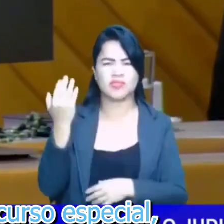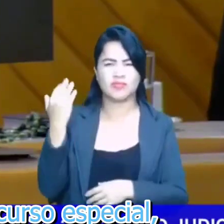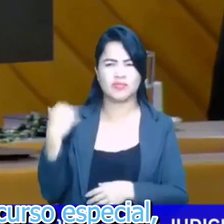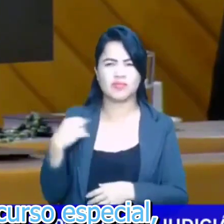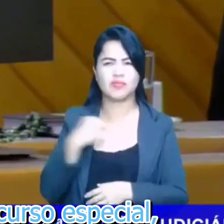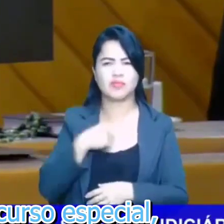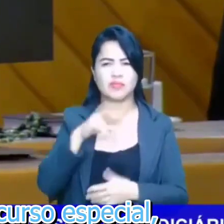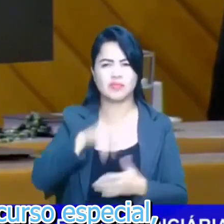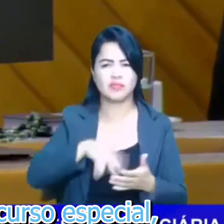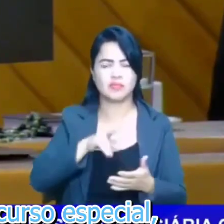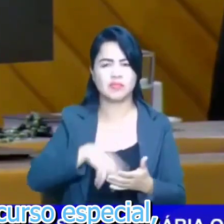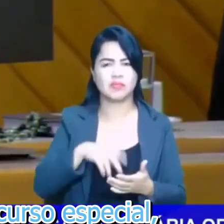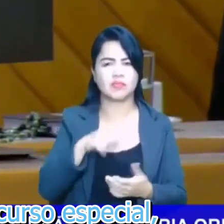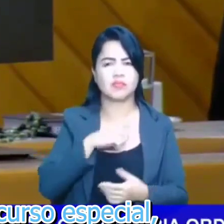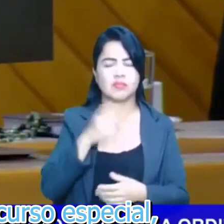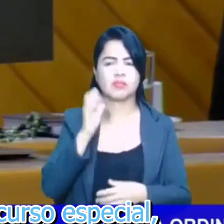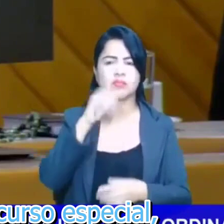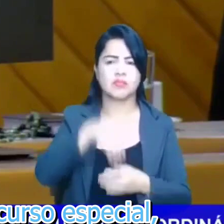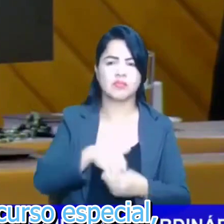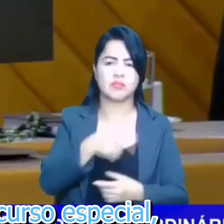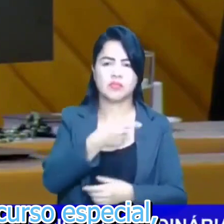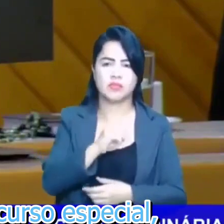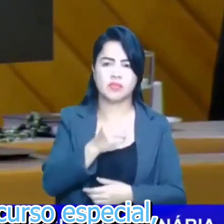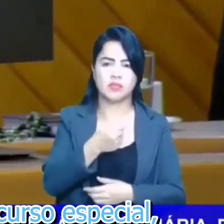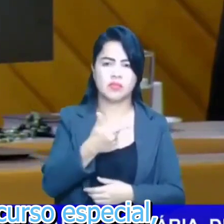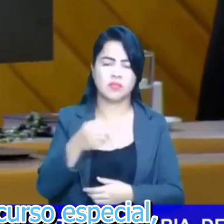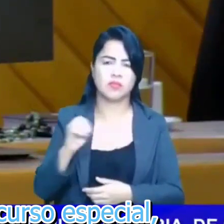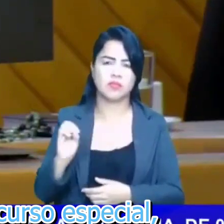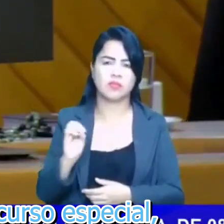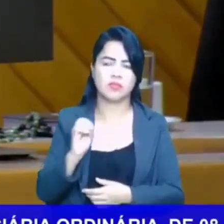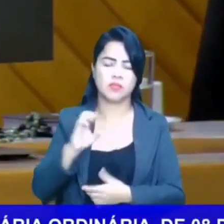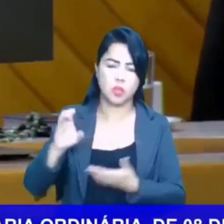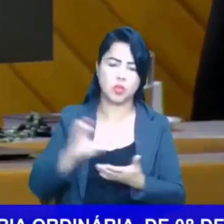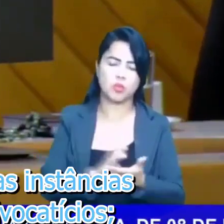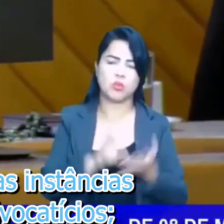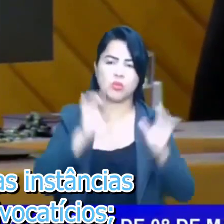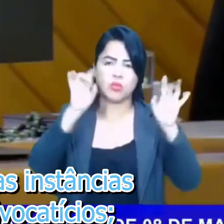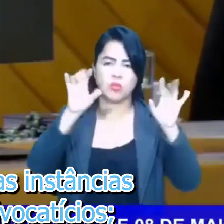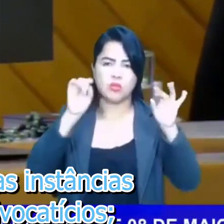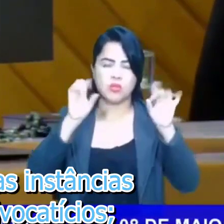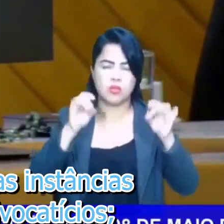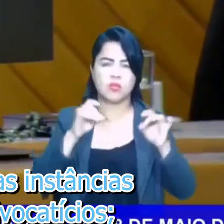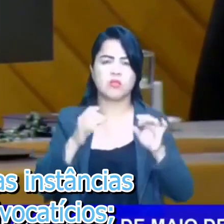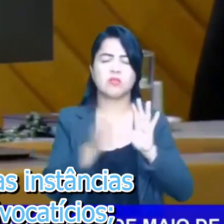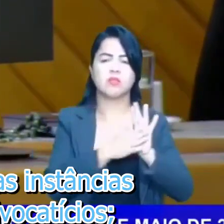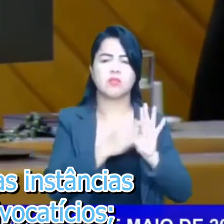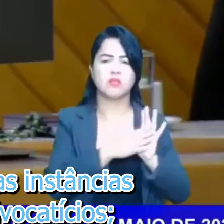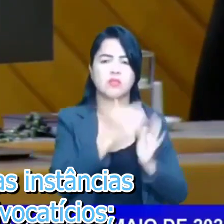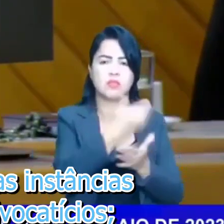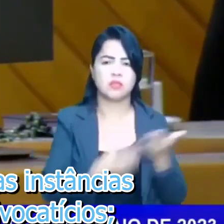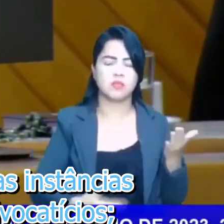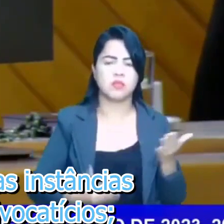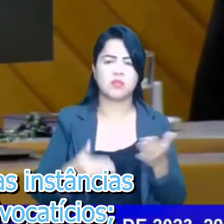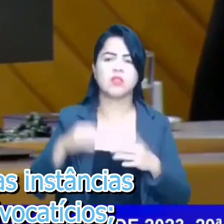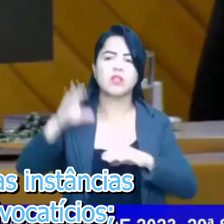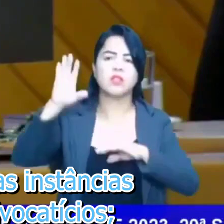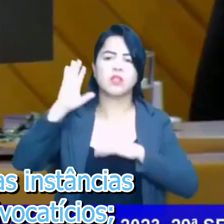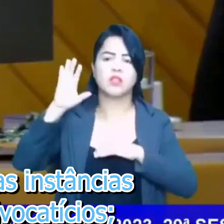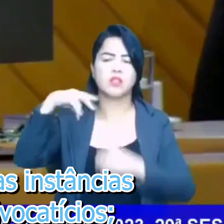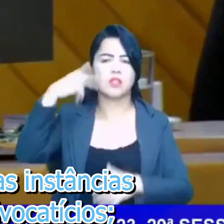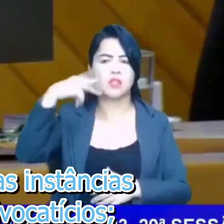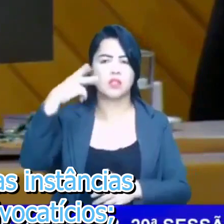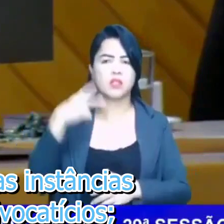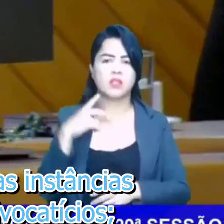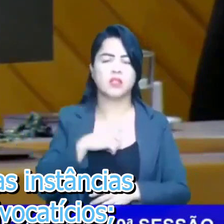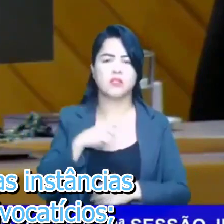Eu vou ler aqui a ementa. Eleição 2020, agravo recurso especial, prestação de contas, candidato, vereador,